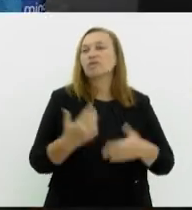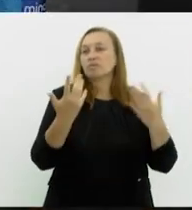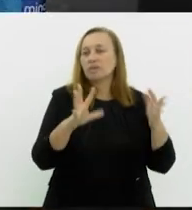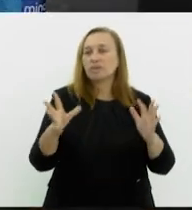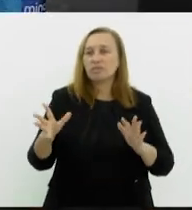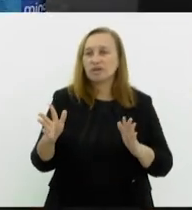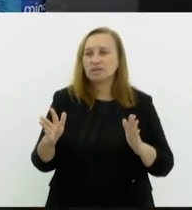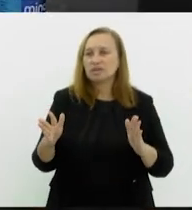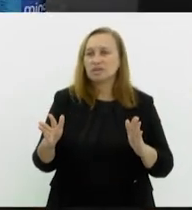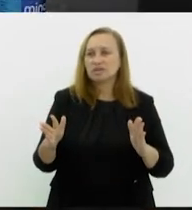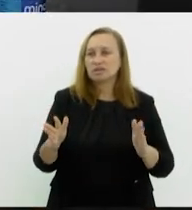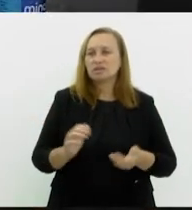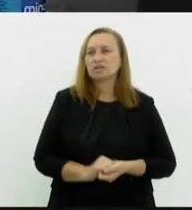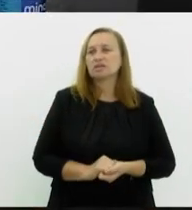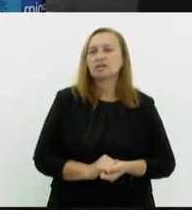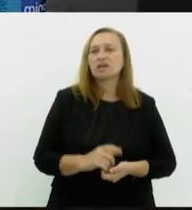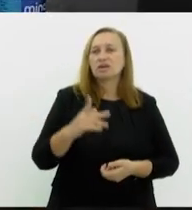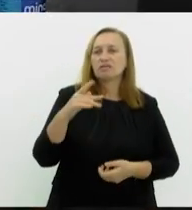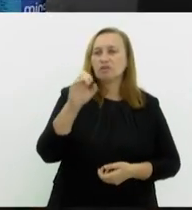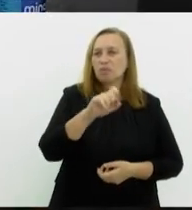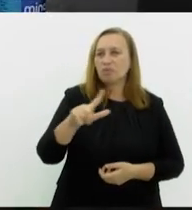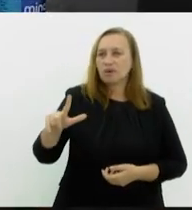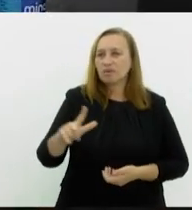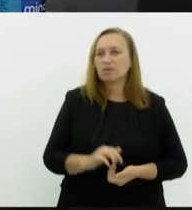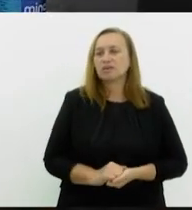Parabéns aí, Felipe Obel.